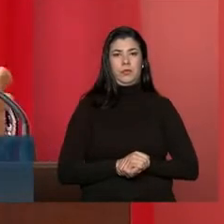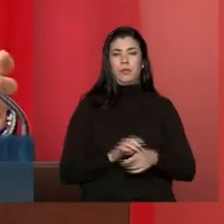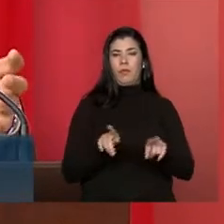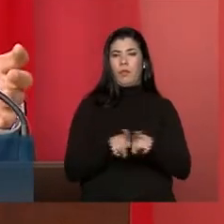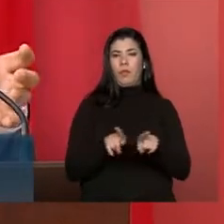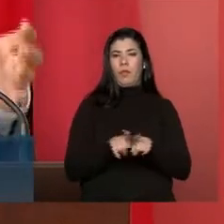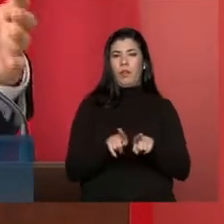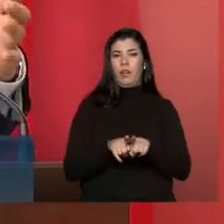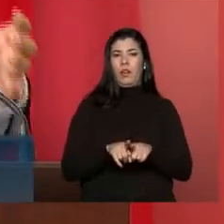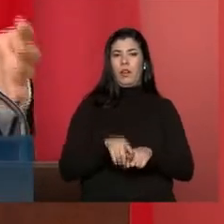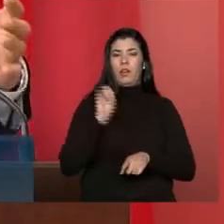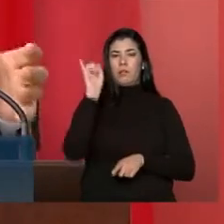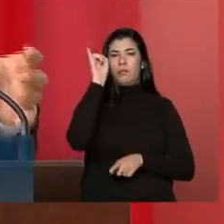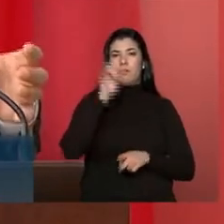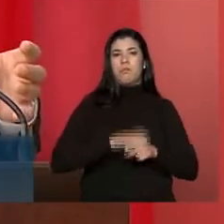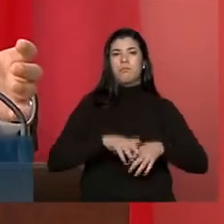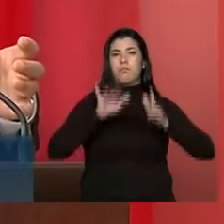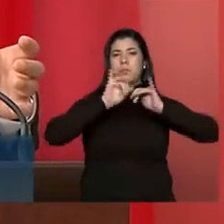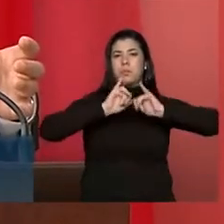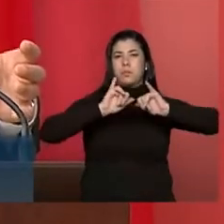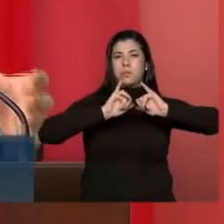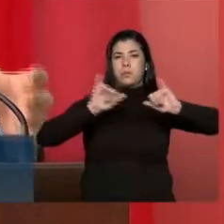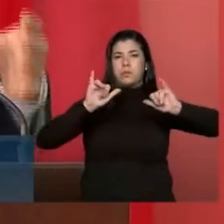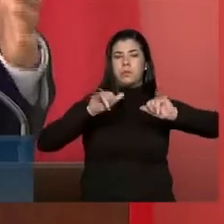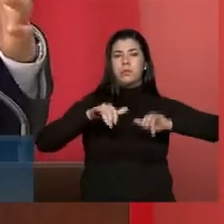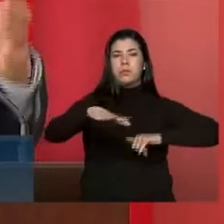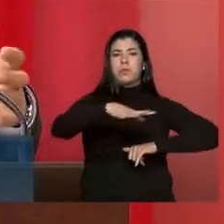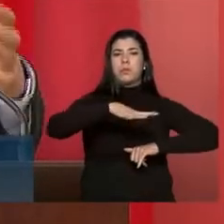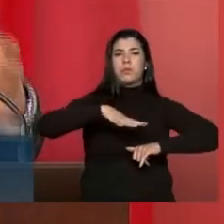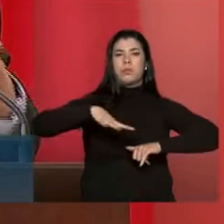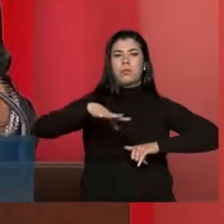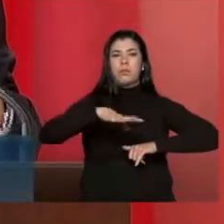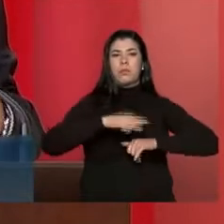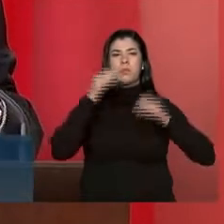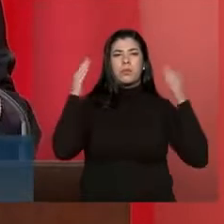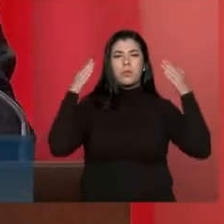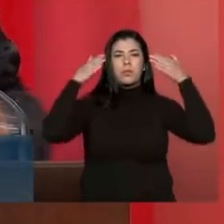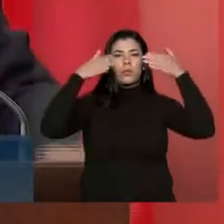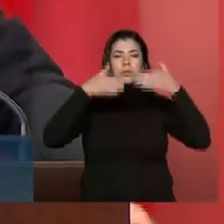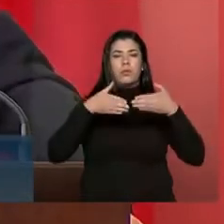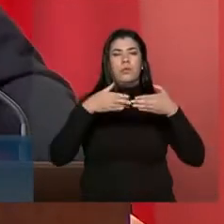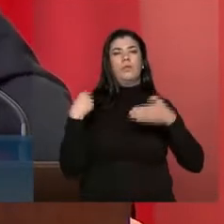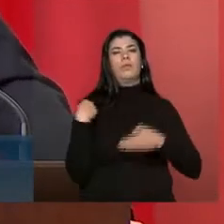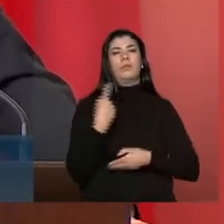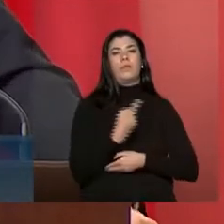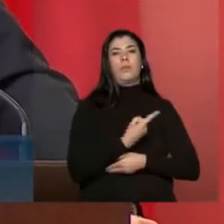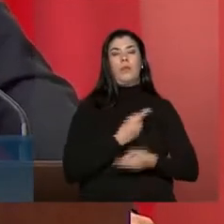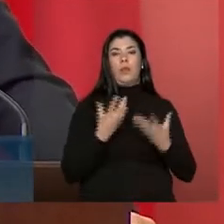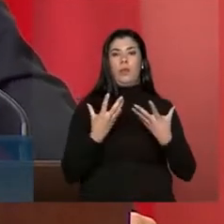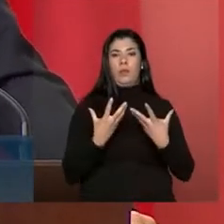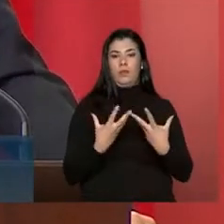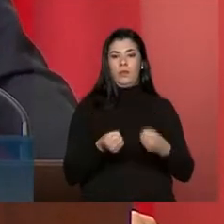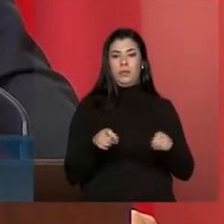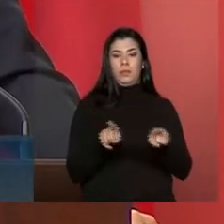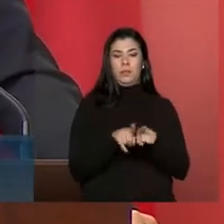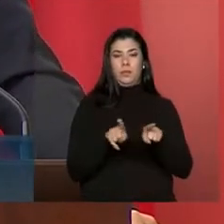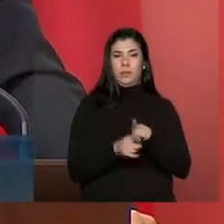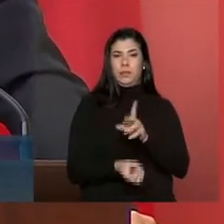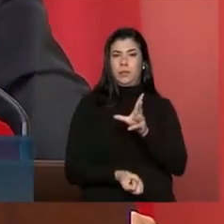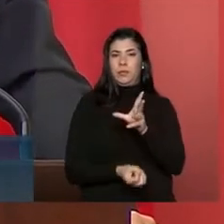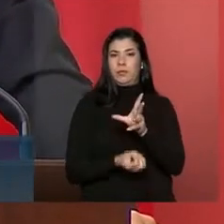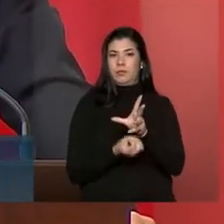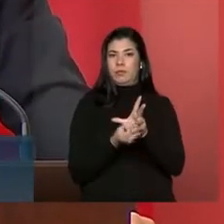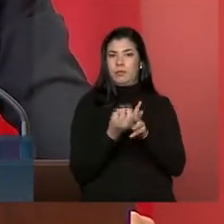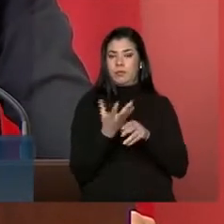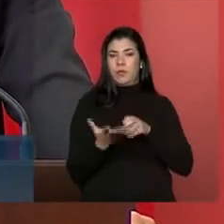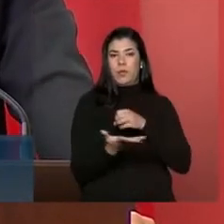para promover a nossa cooperação neste âmbito, nós vamos estabelecer um